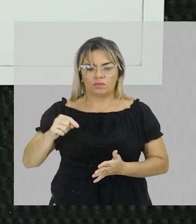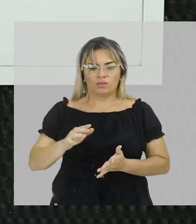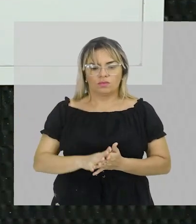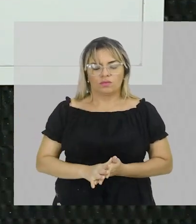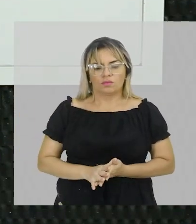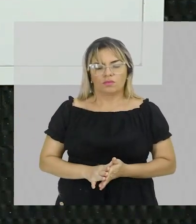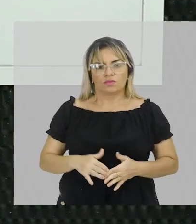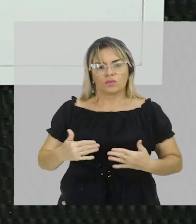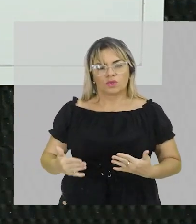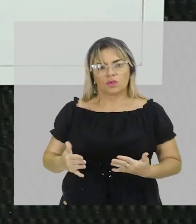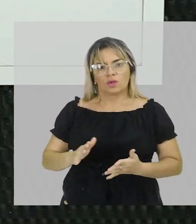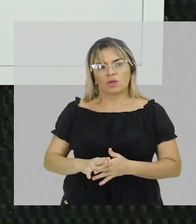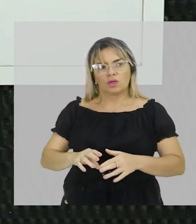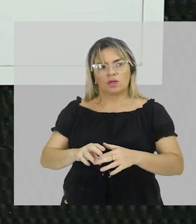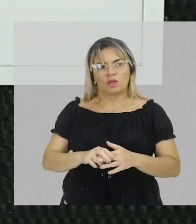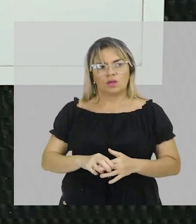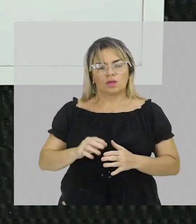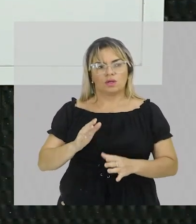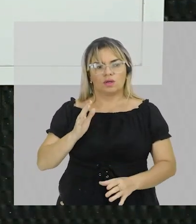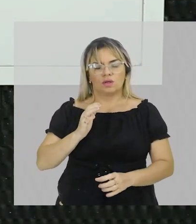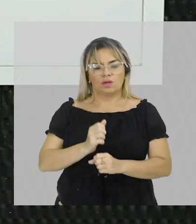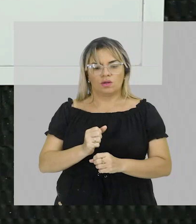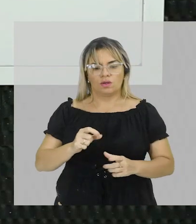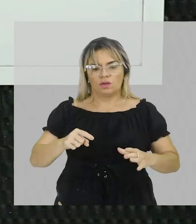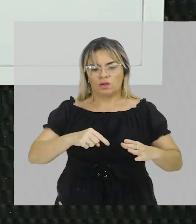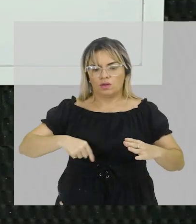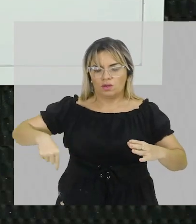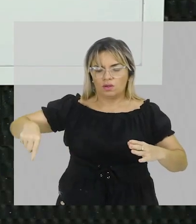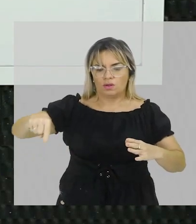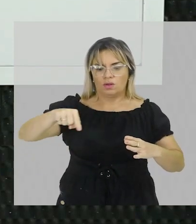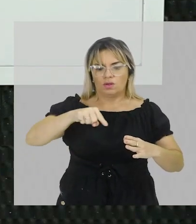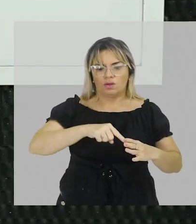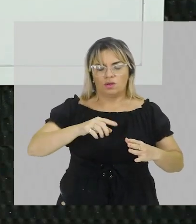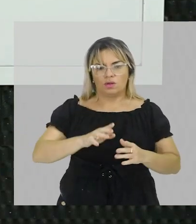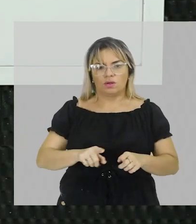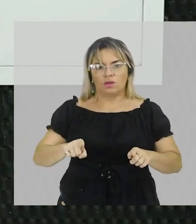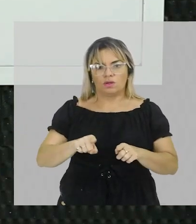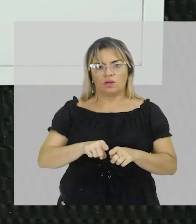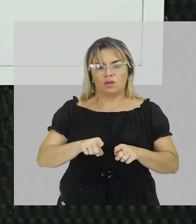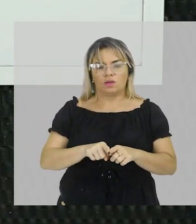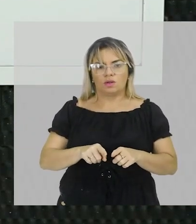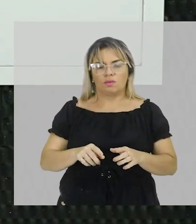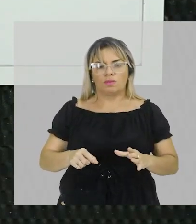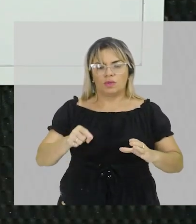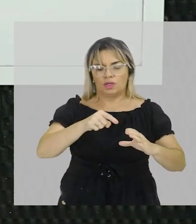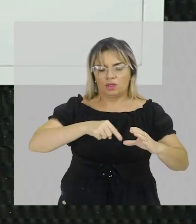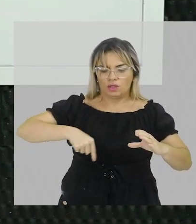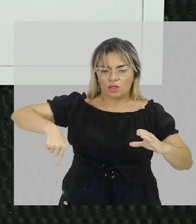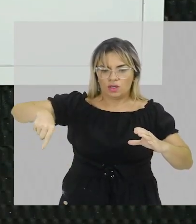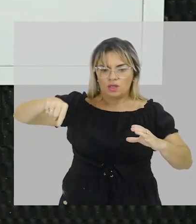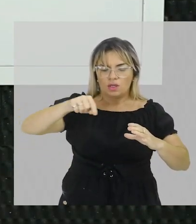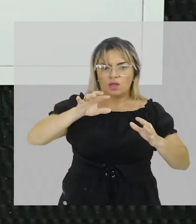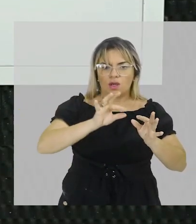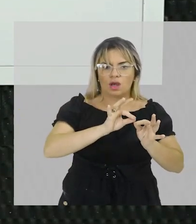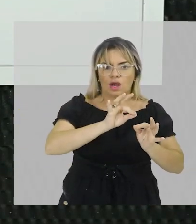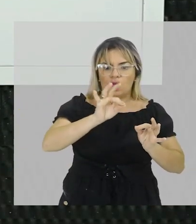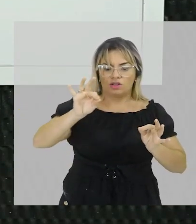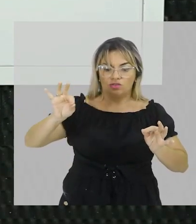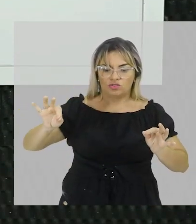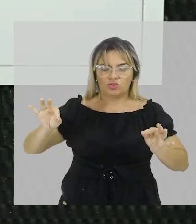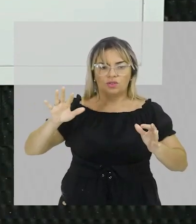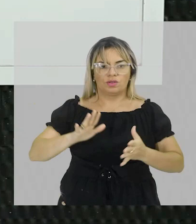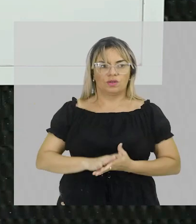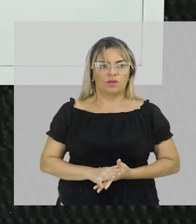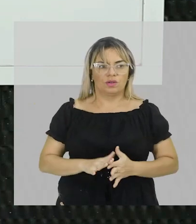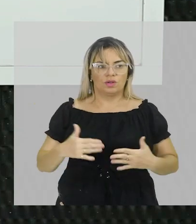Então, turma, para calcular essa distância, eu preciso calcular o quê? O comprimento da circunferência. Tá? Então, vamos lá. Torre